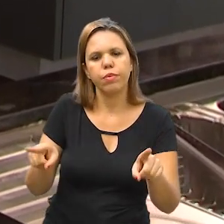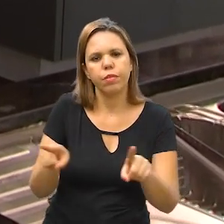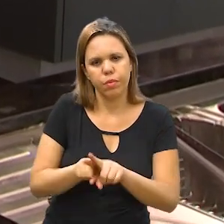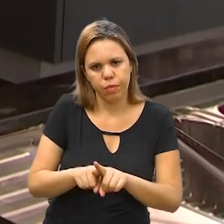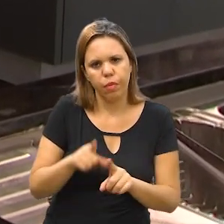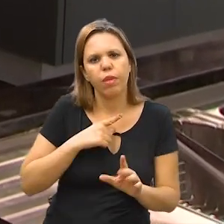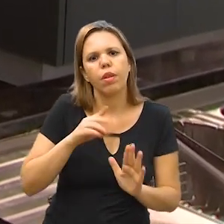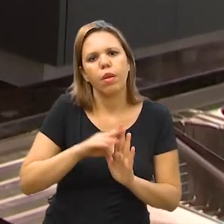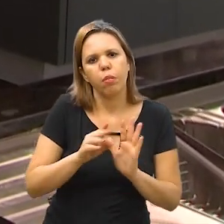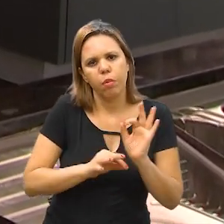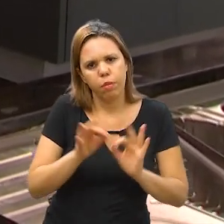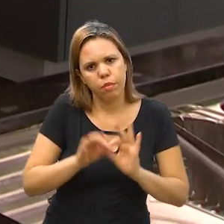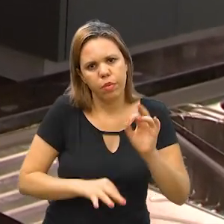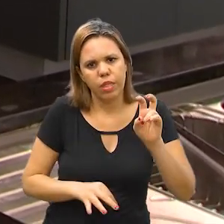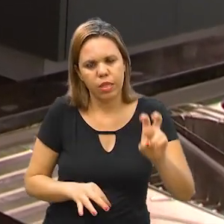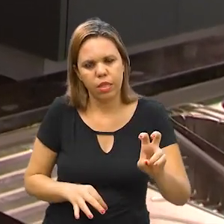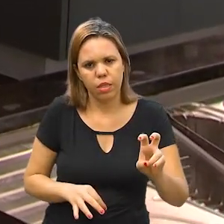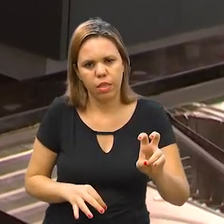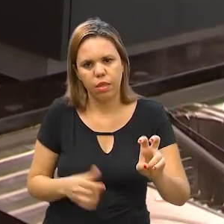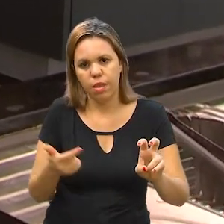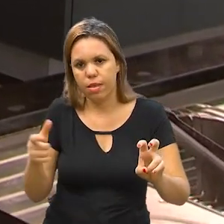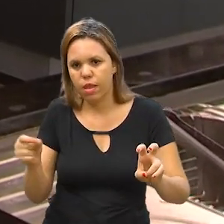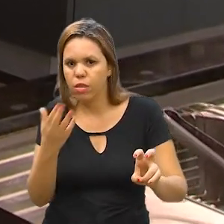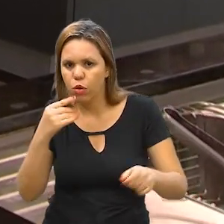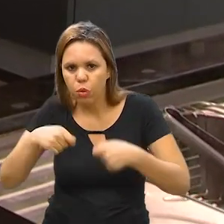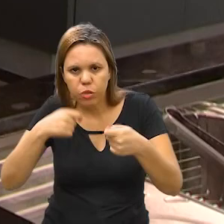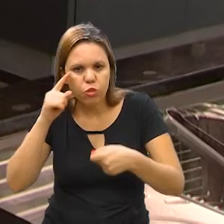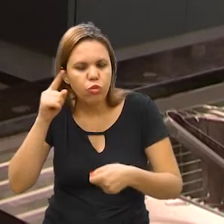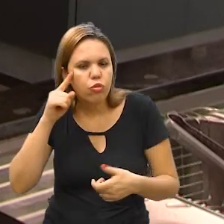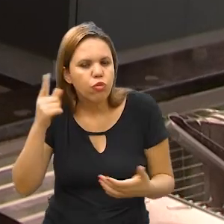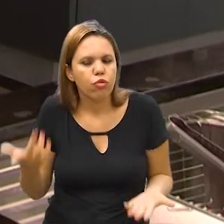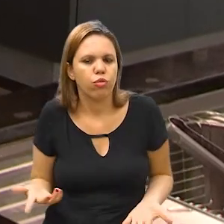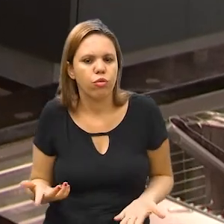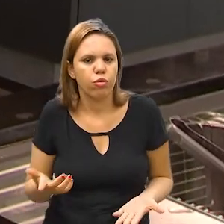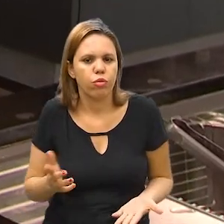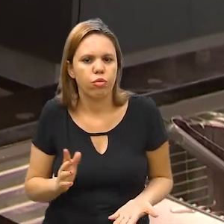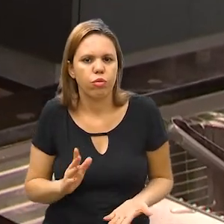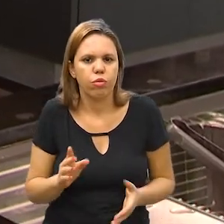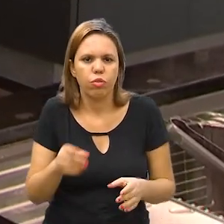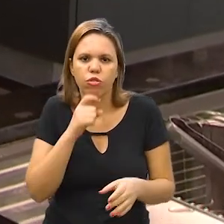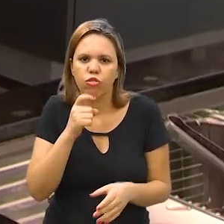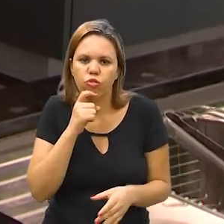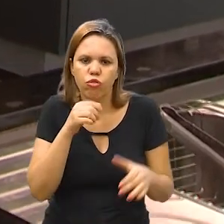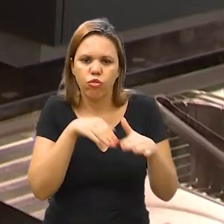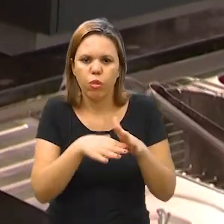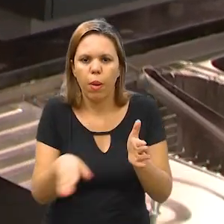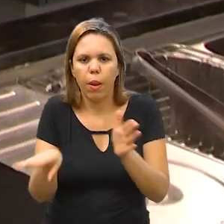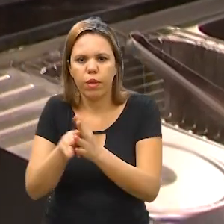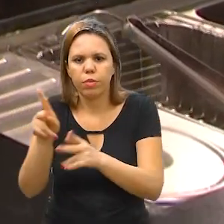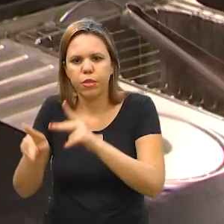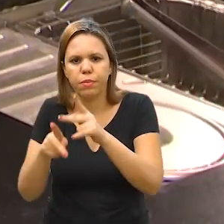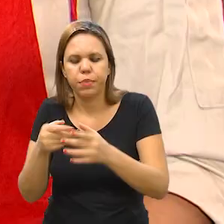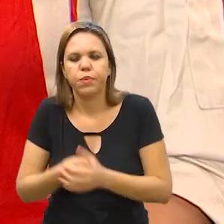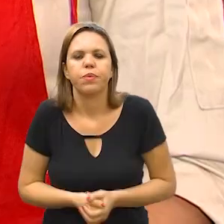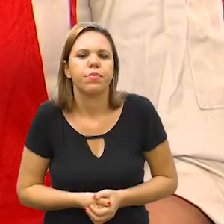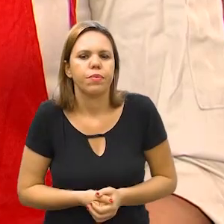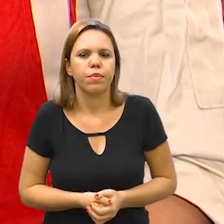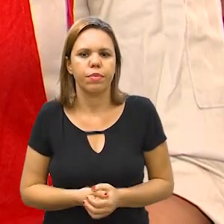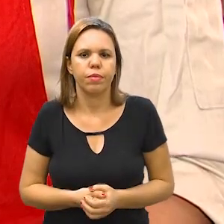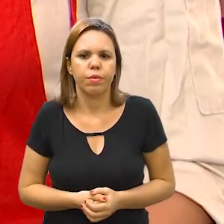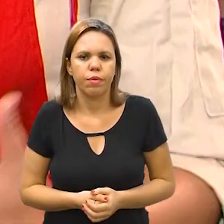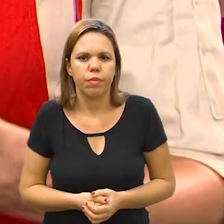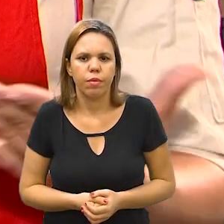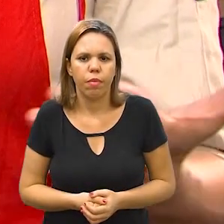há planos mensais com 5 e 10 refeições diárias, que saem direto da geladeira para a casa do consumidor. Quando ela